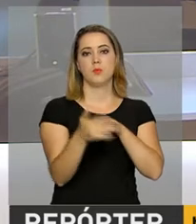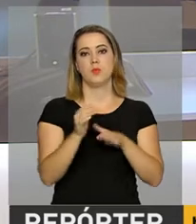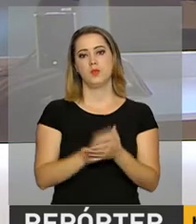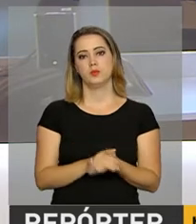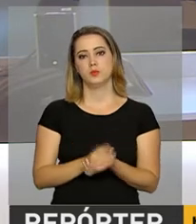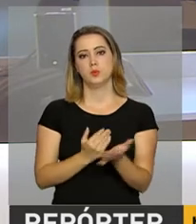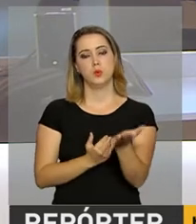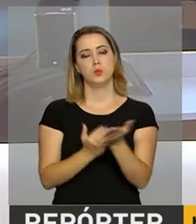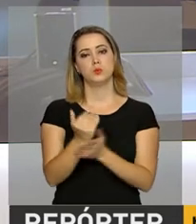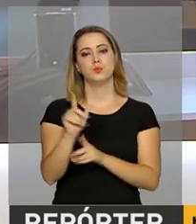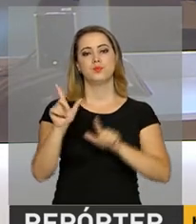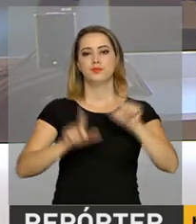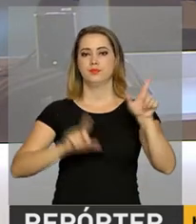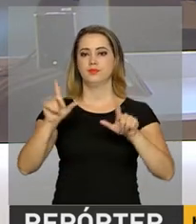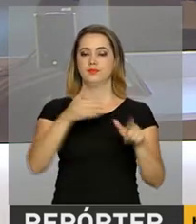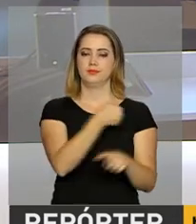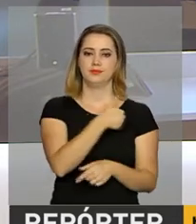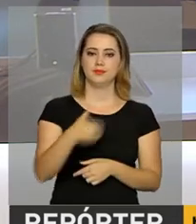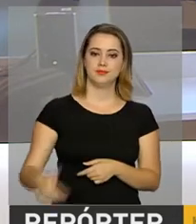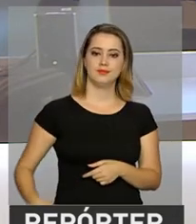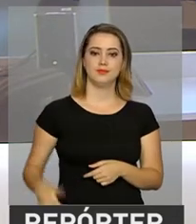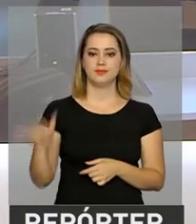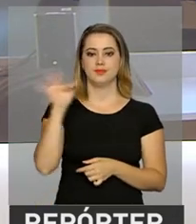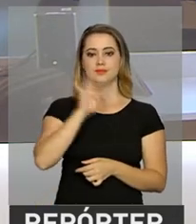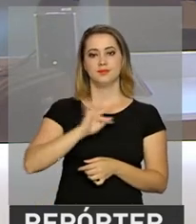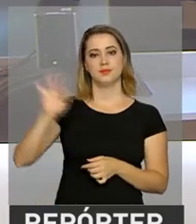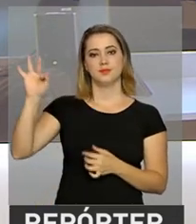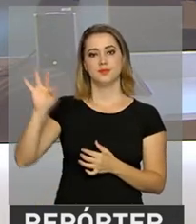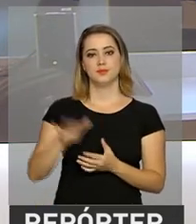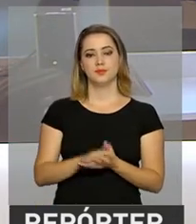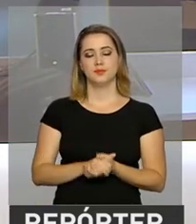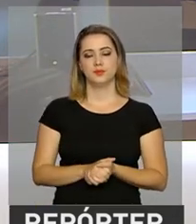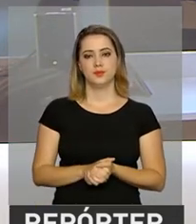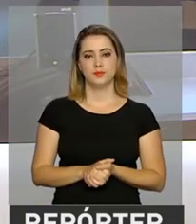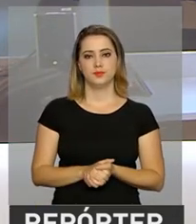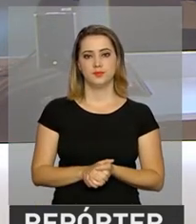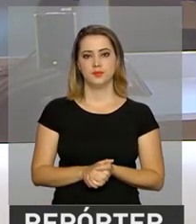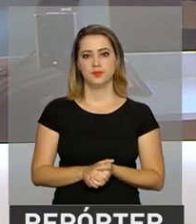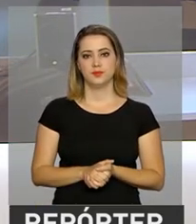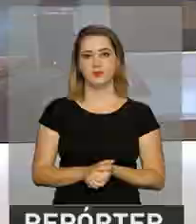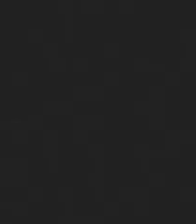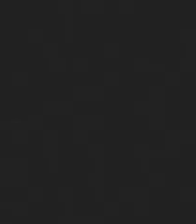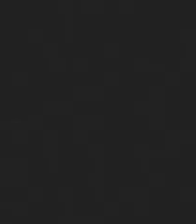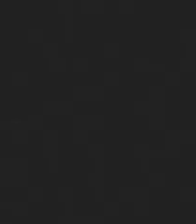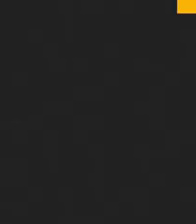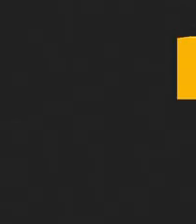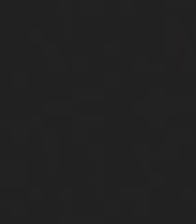redes sociais. E continue com a gente aqui na NBR, a TV do Governo Federal.